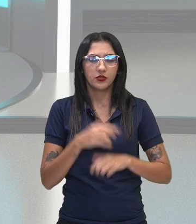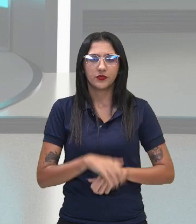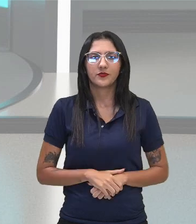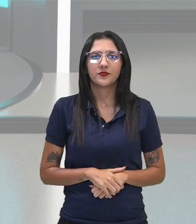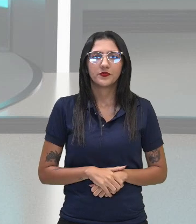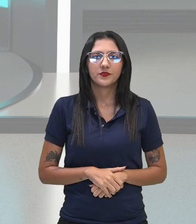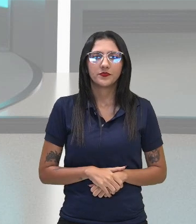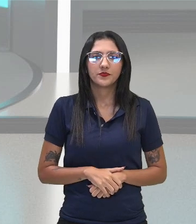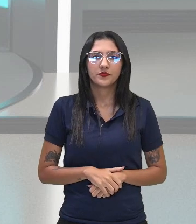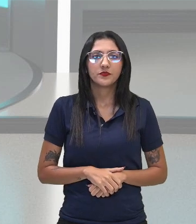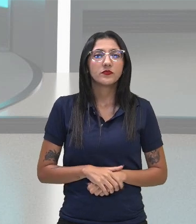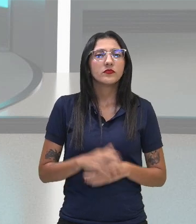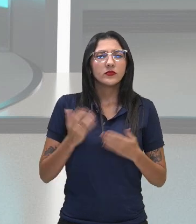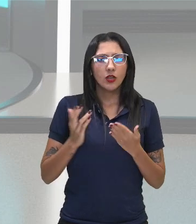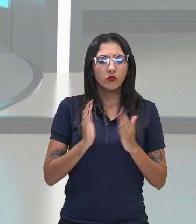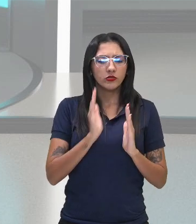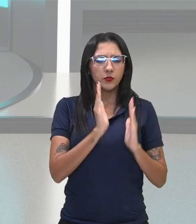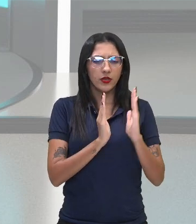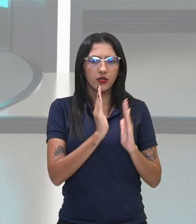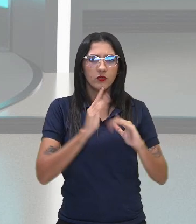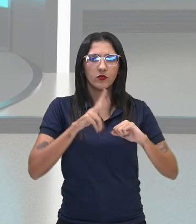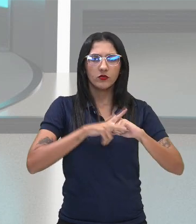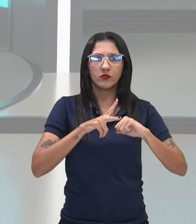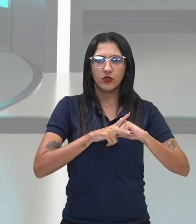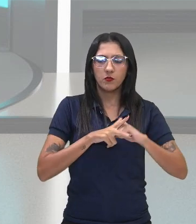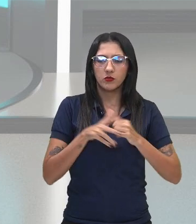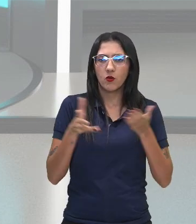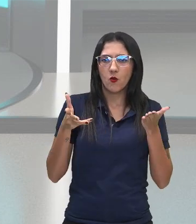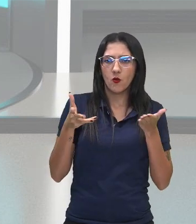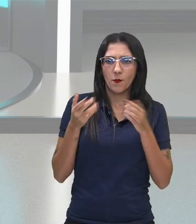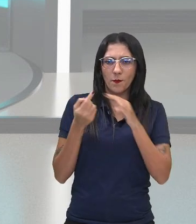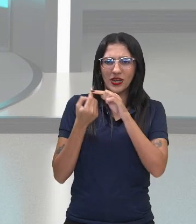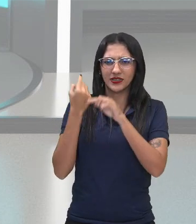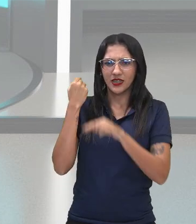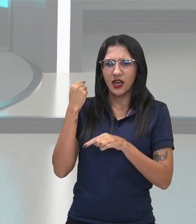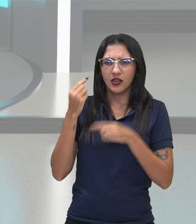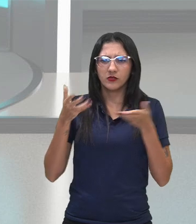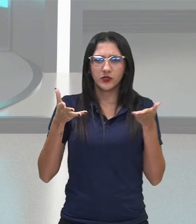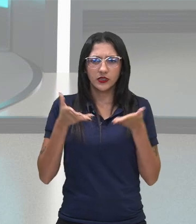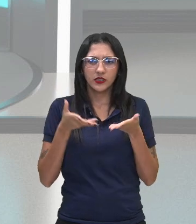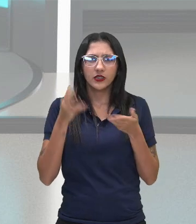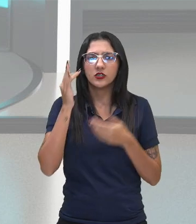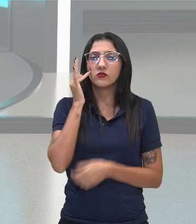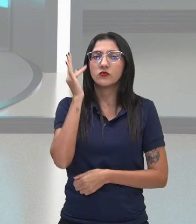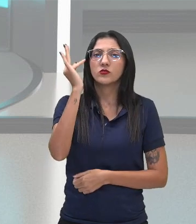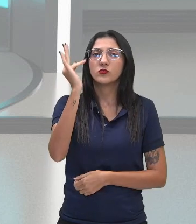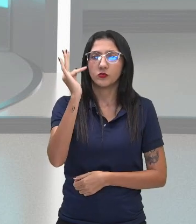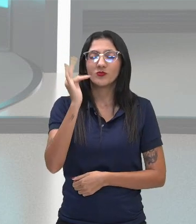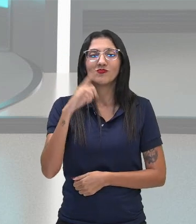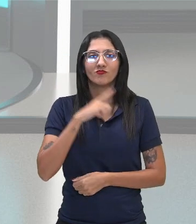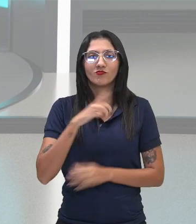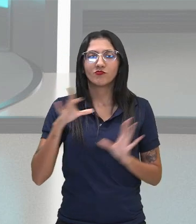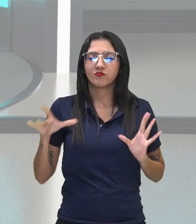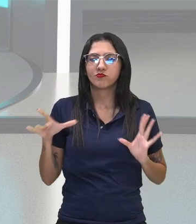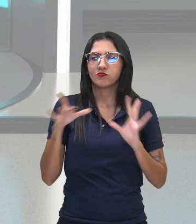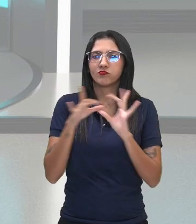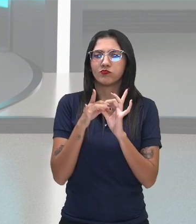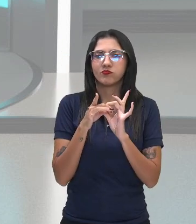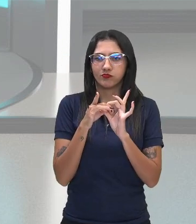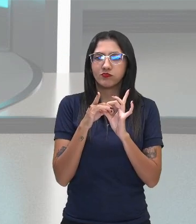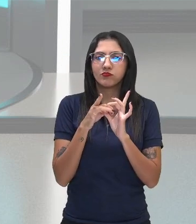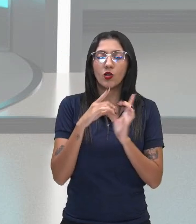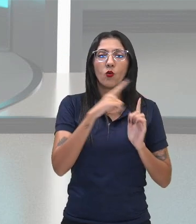os tempos verbais, presente, pretérito e futuro, se unem aos